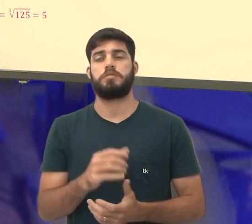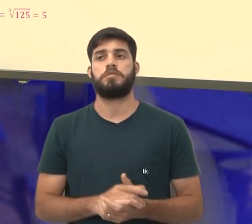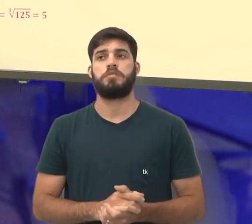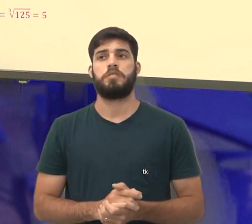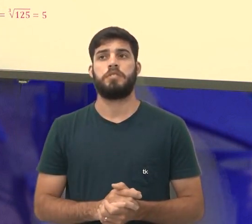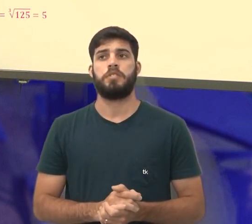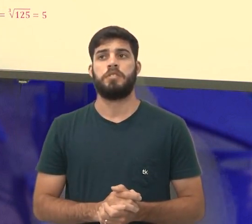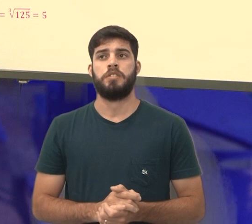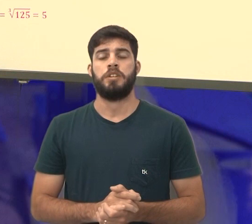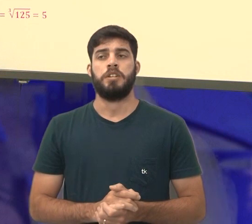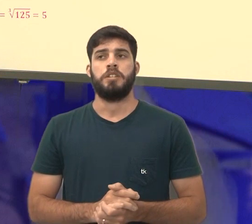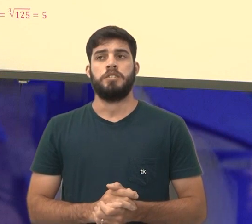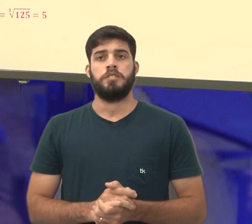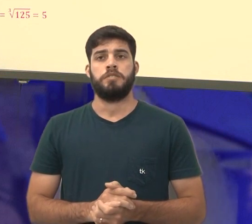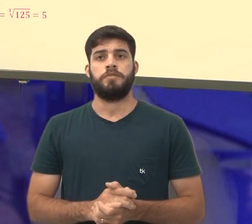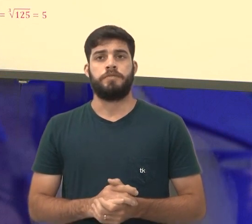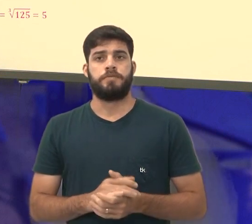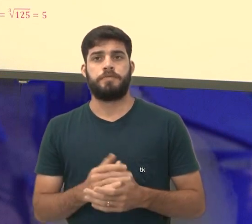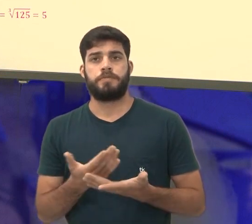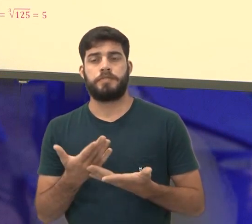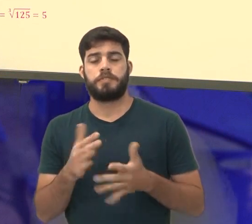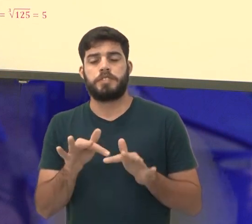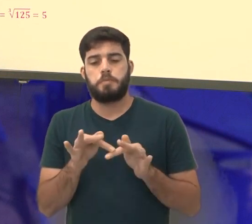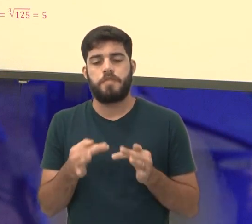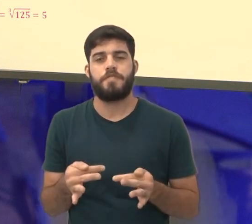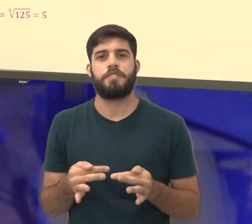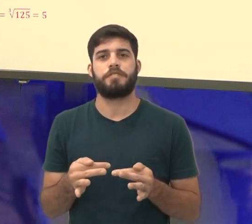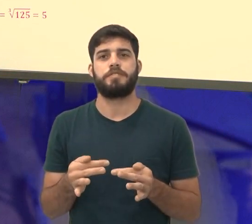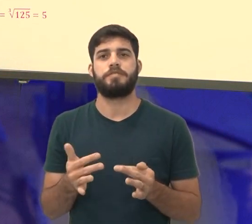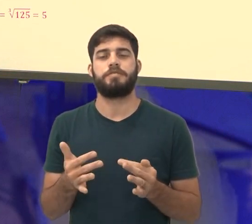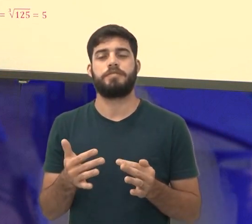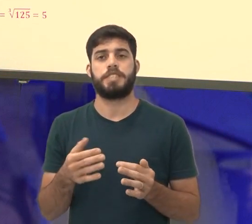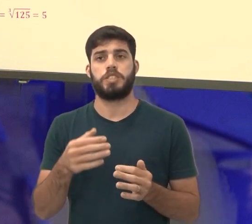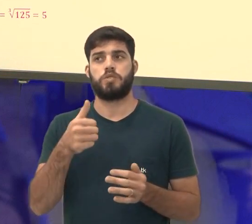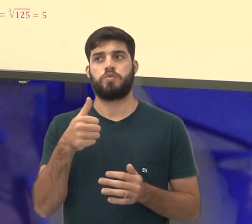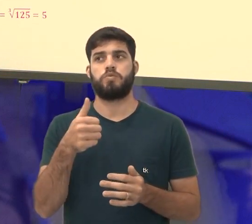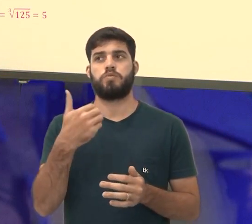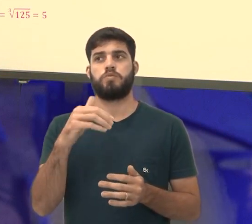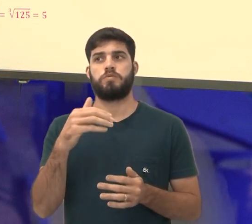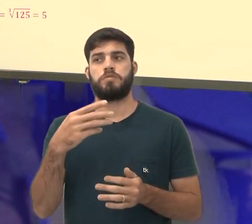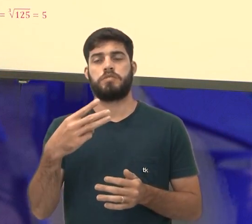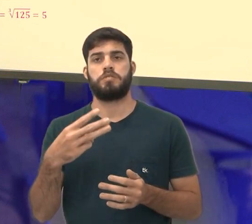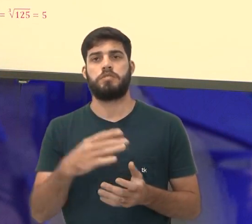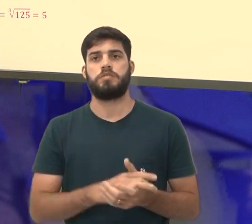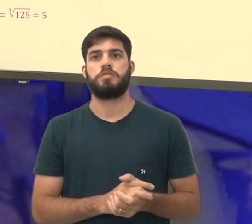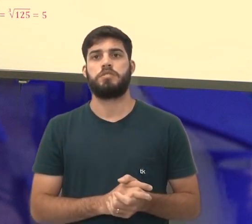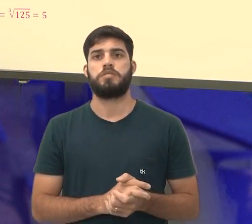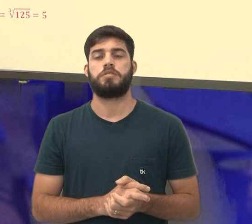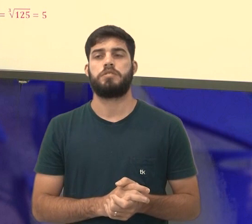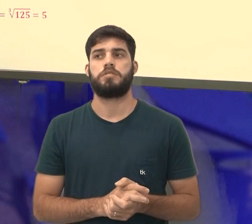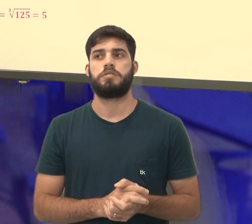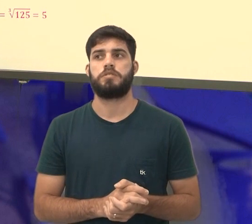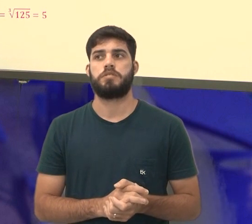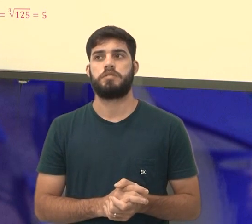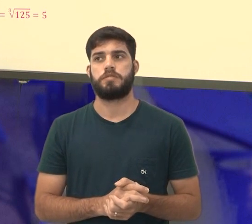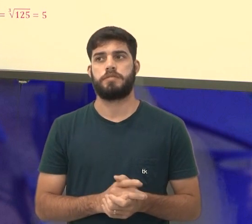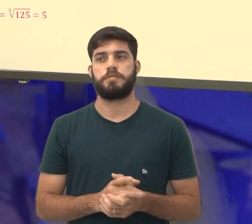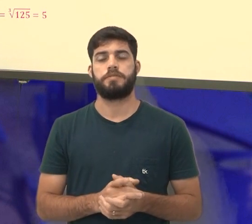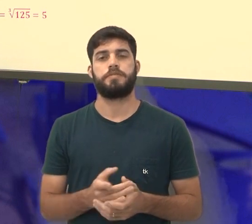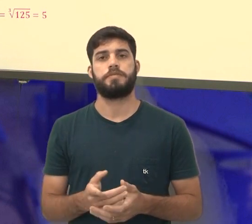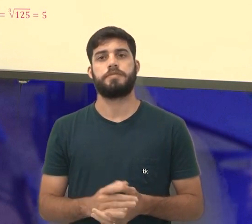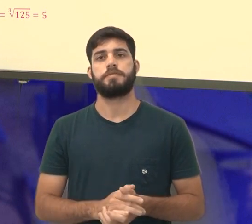da fração dos sextos, que deu 1/3, e transformamos ela em raiz. Então, raiz cúbica de 125, que dá 5,